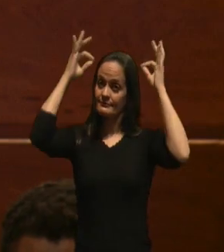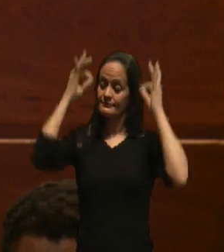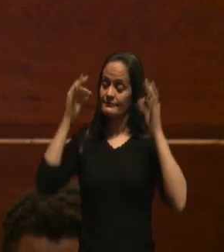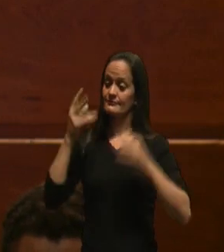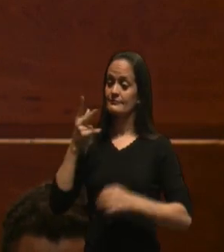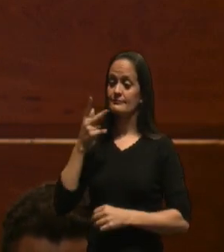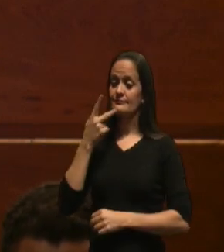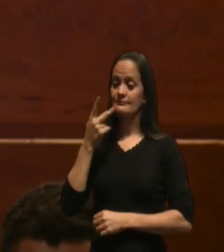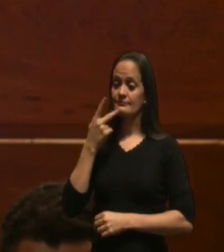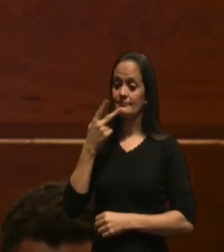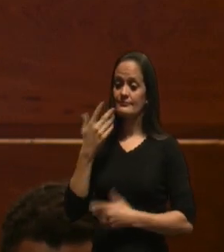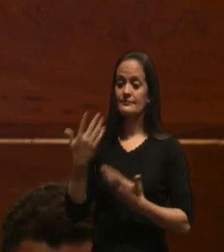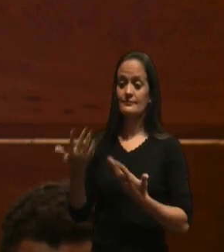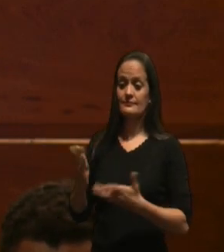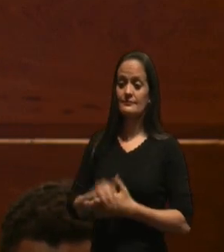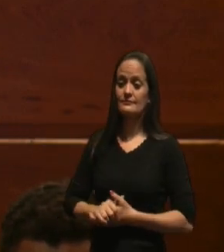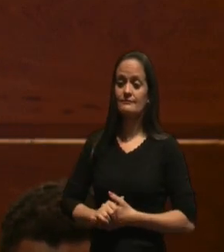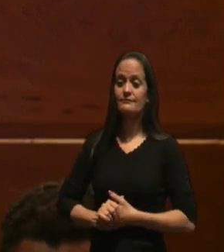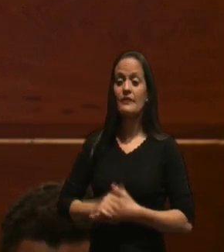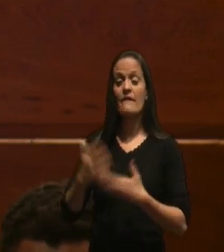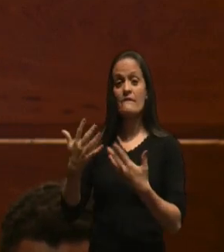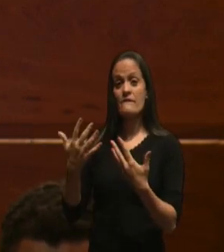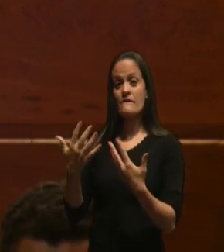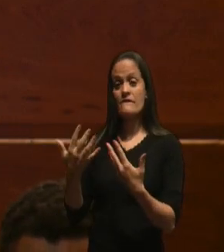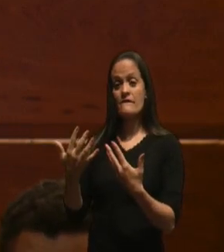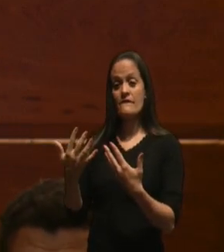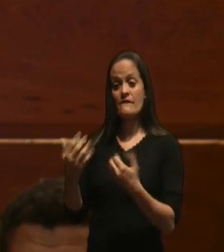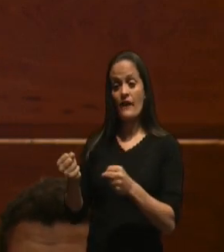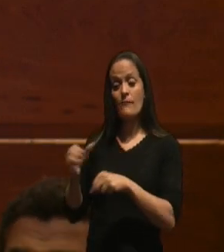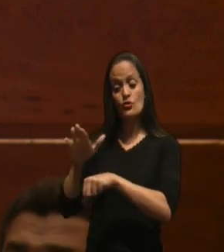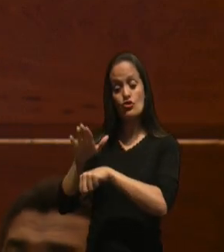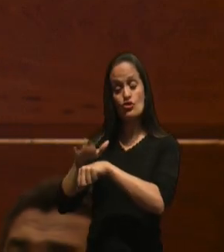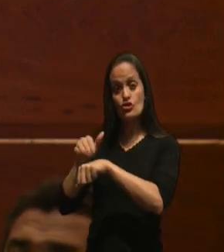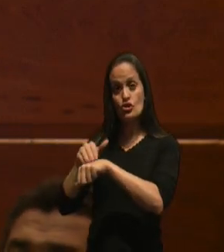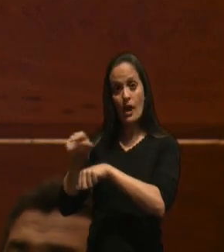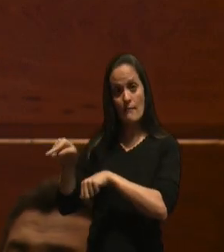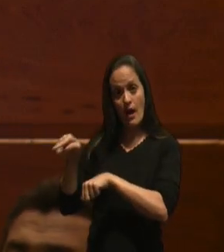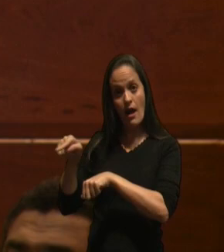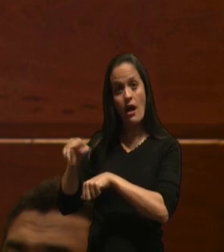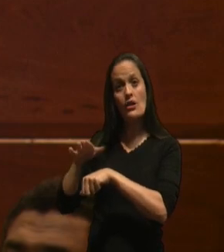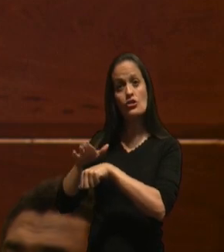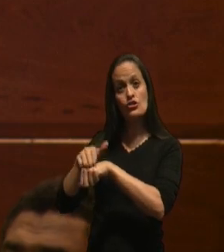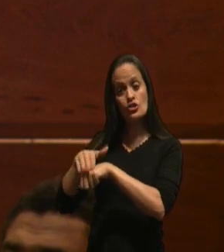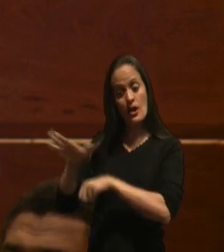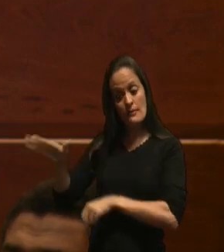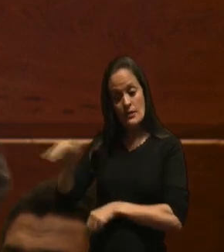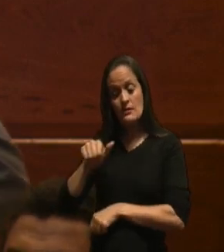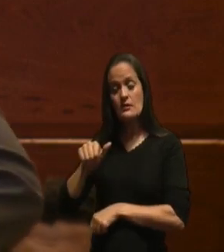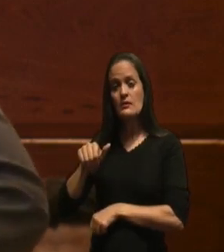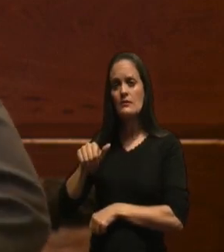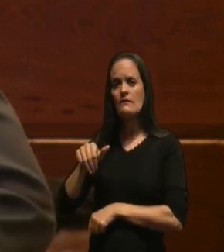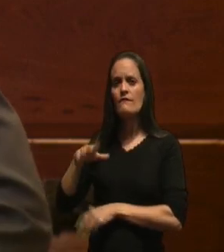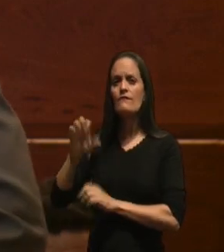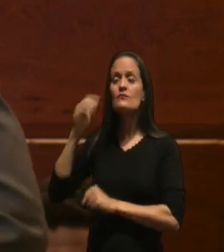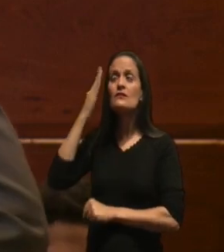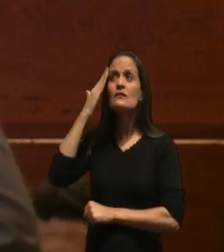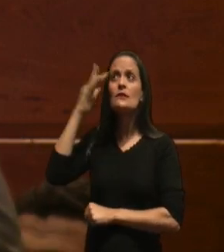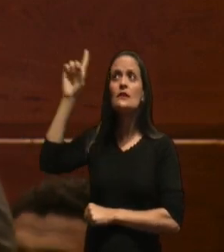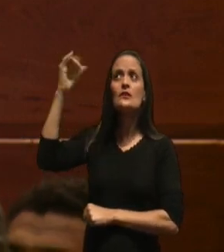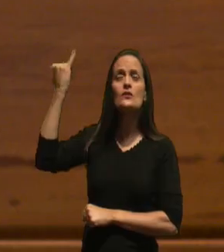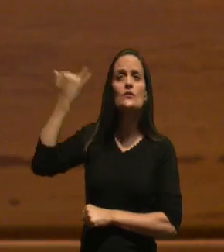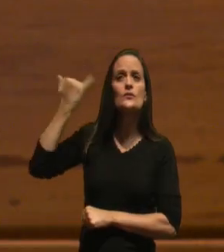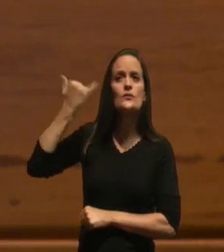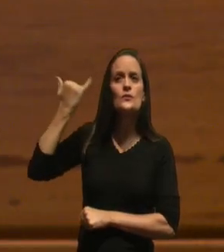não fale assim o rei. Vamos chamar até aqui Micaías, vamos ouvir a Deus, vamos consultar primeiro